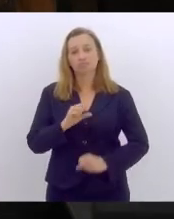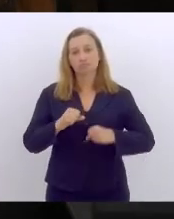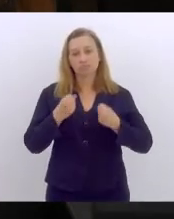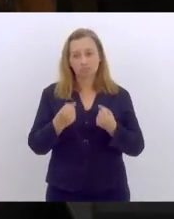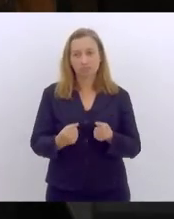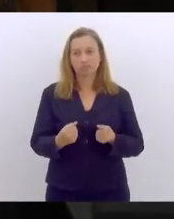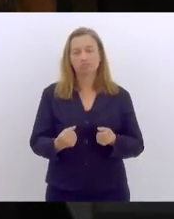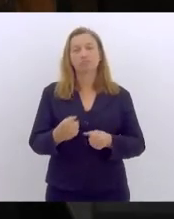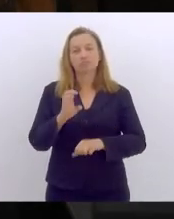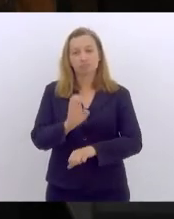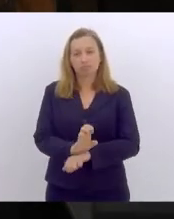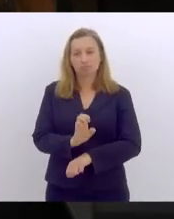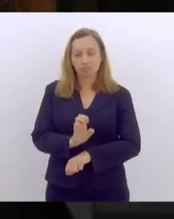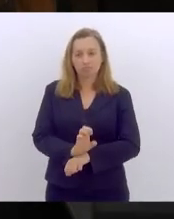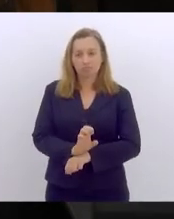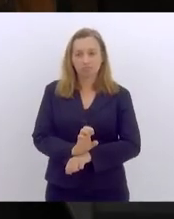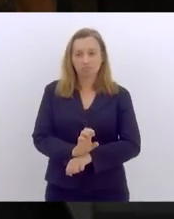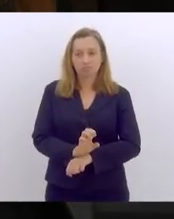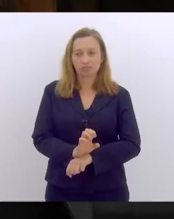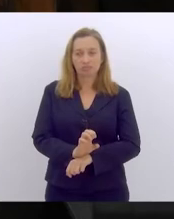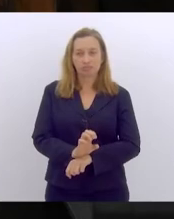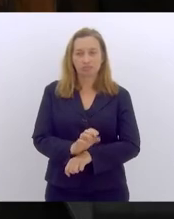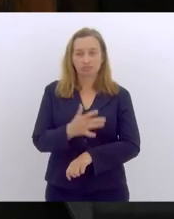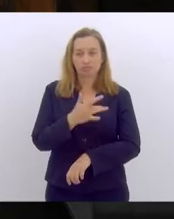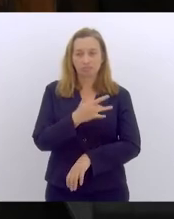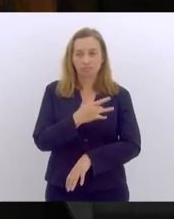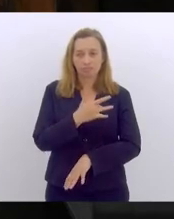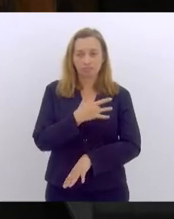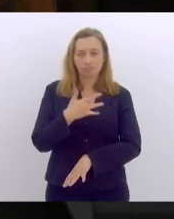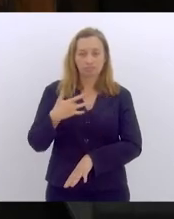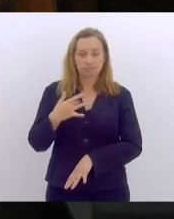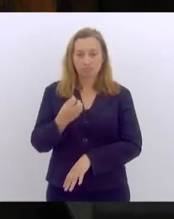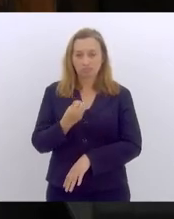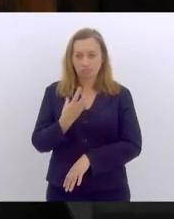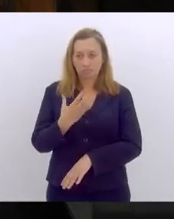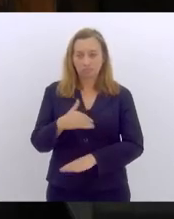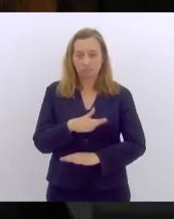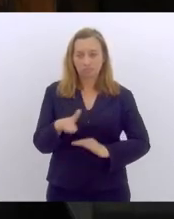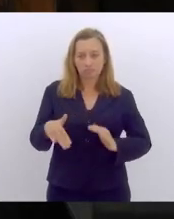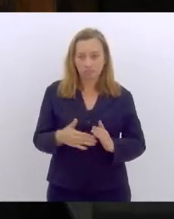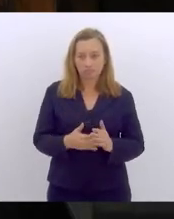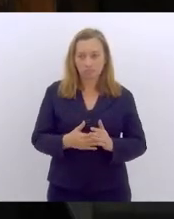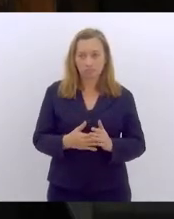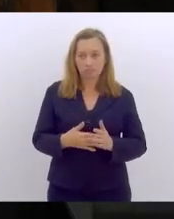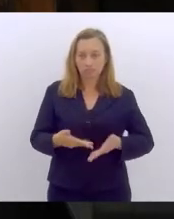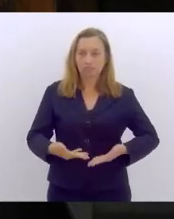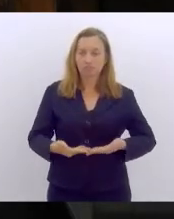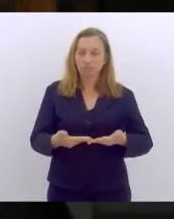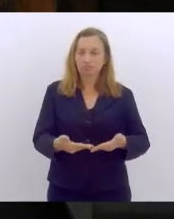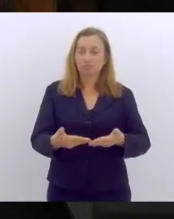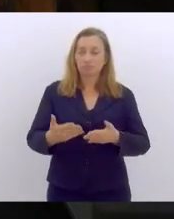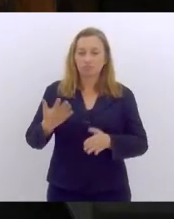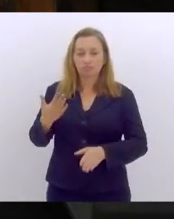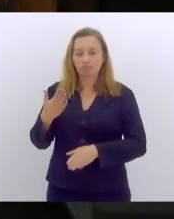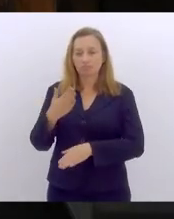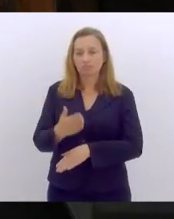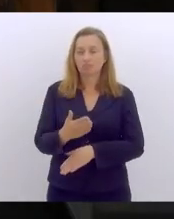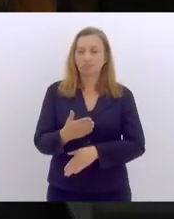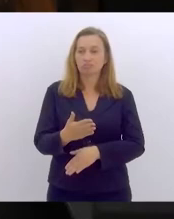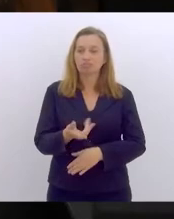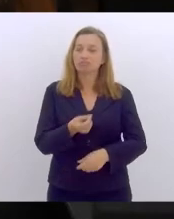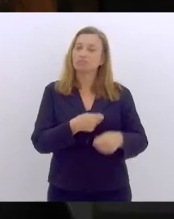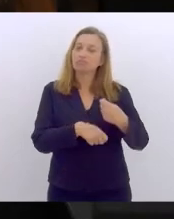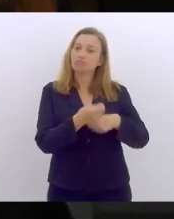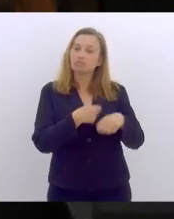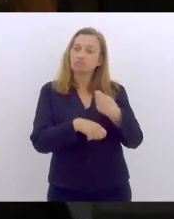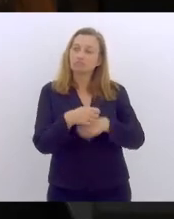o Estado de Bem-Estar Social, que possa ofertar direção na economia,